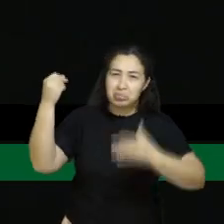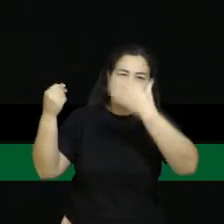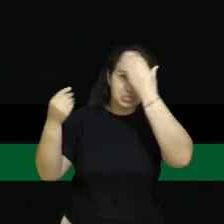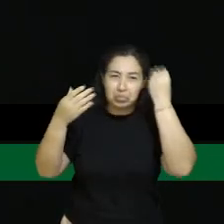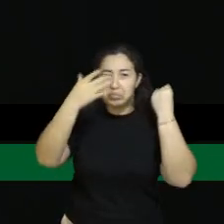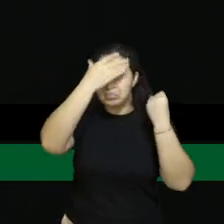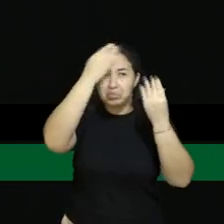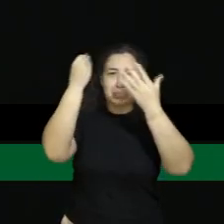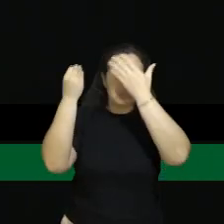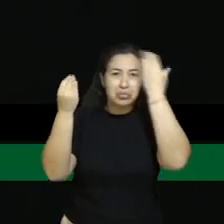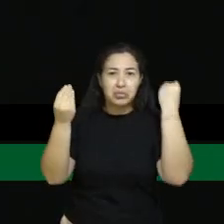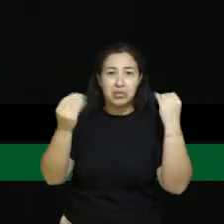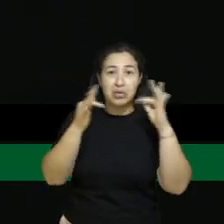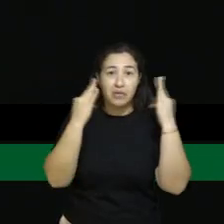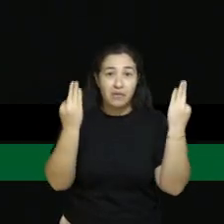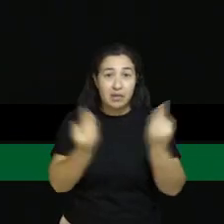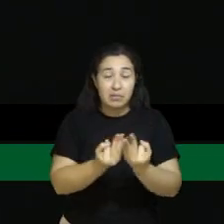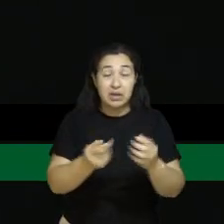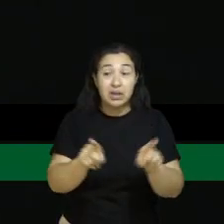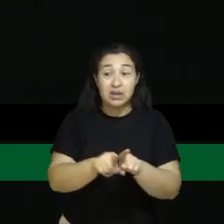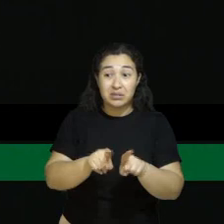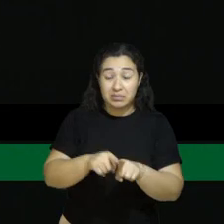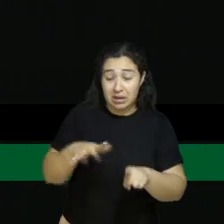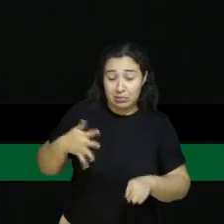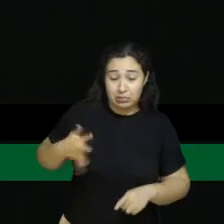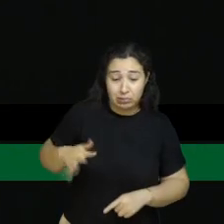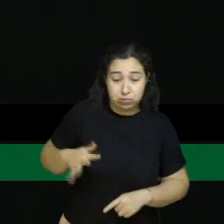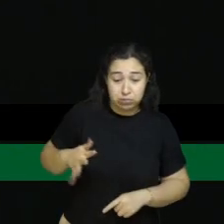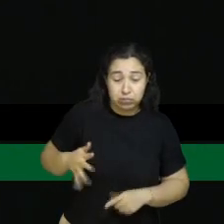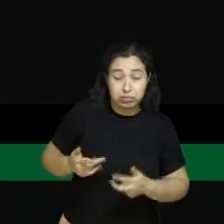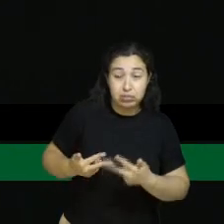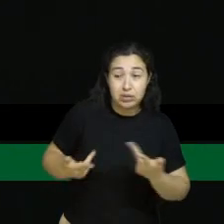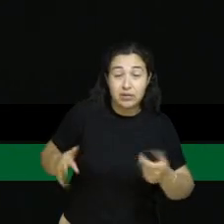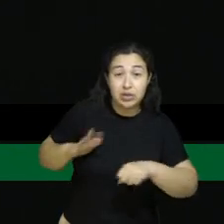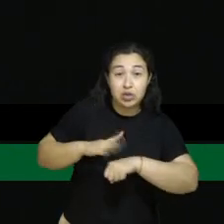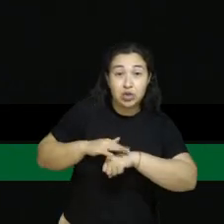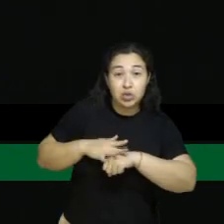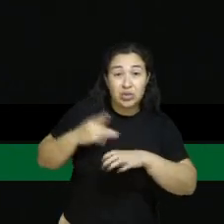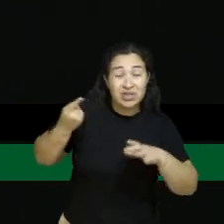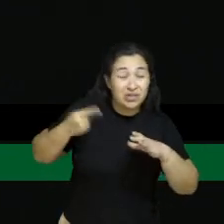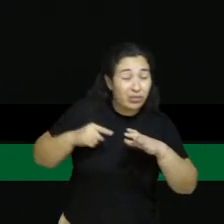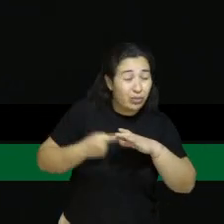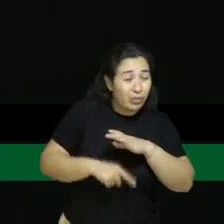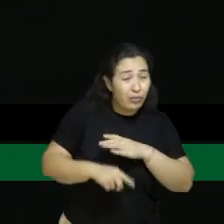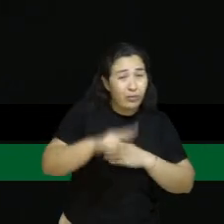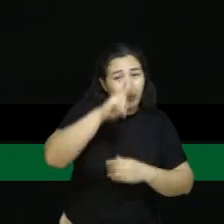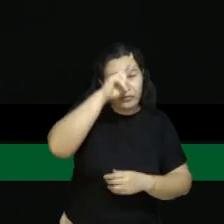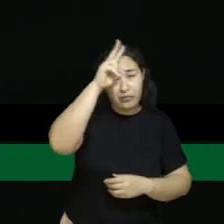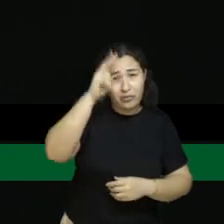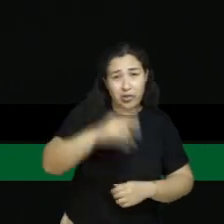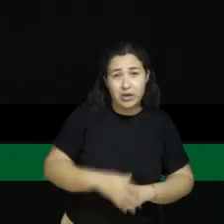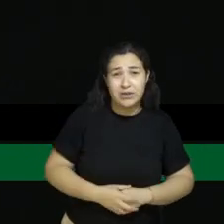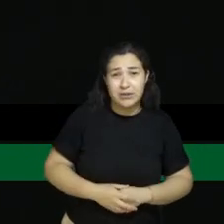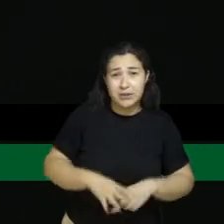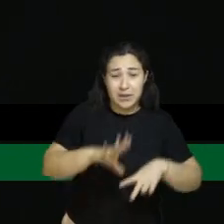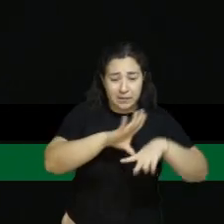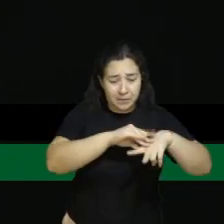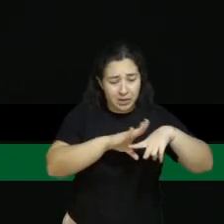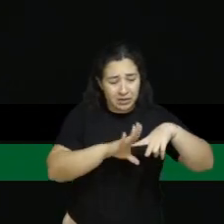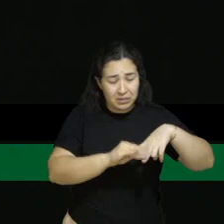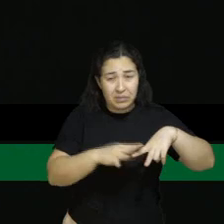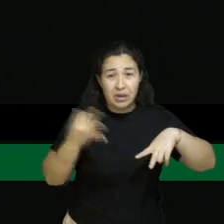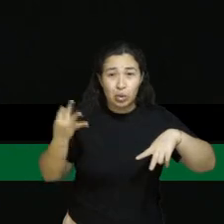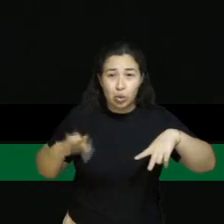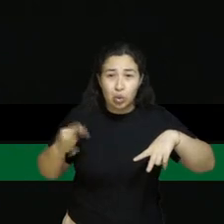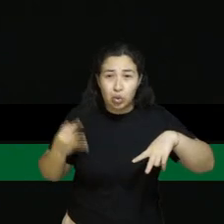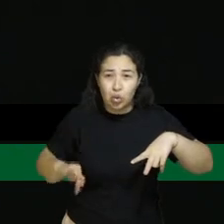com Parkinson, com doenças severas, com epilepsia, com fibromialgia,